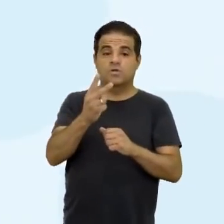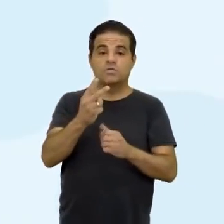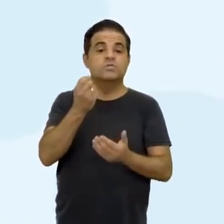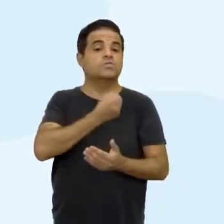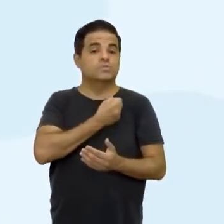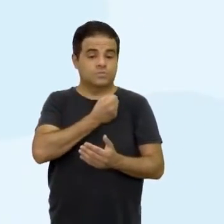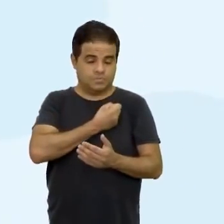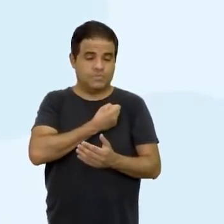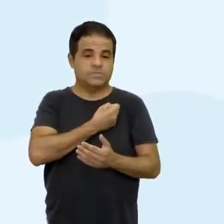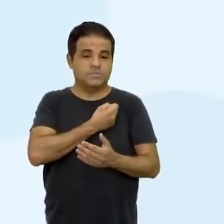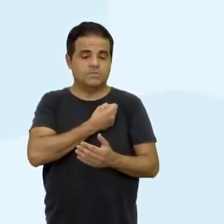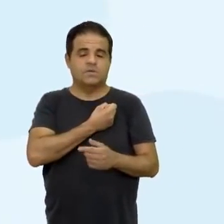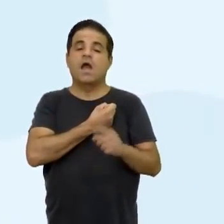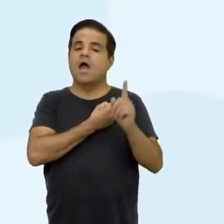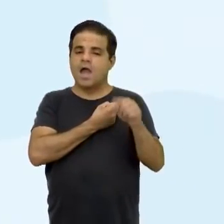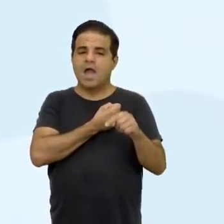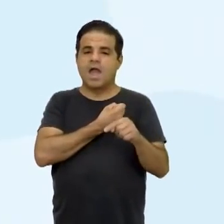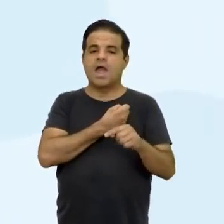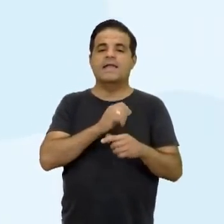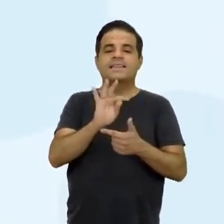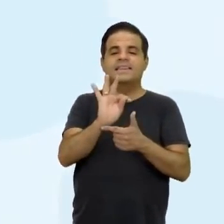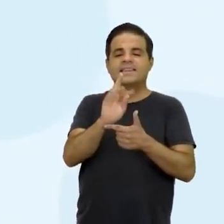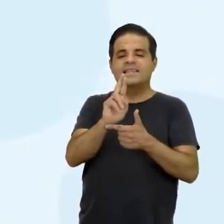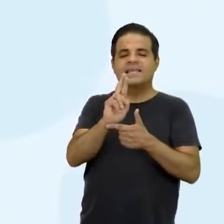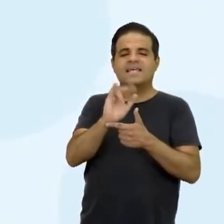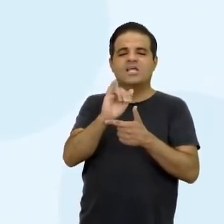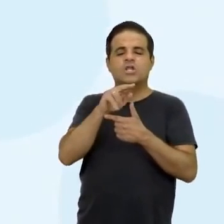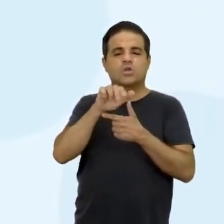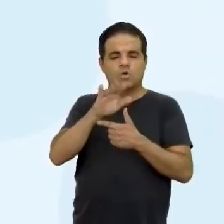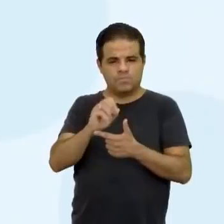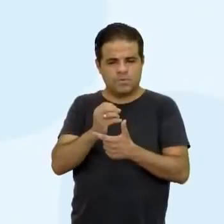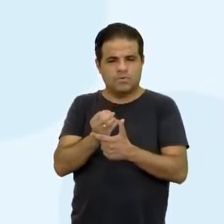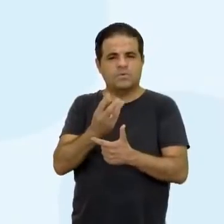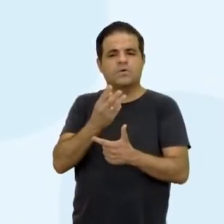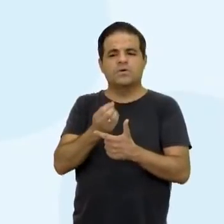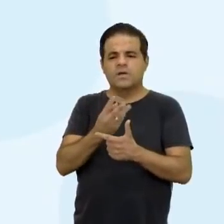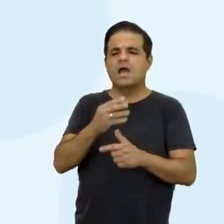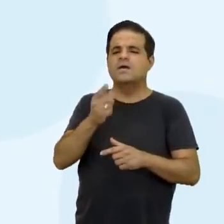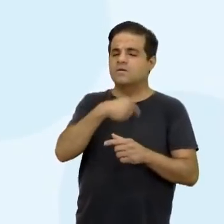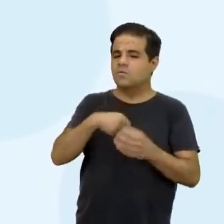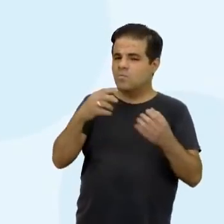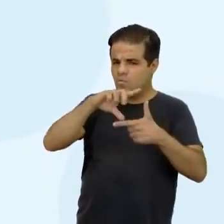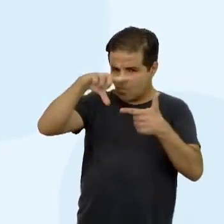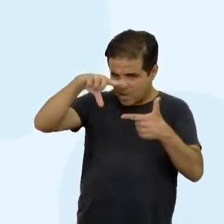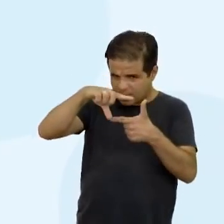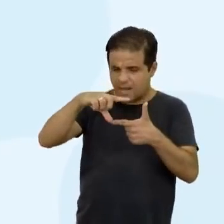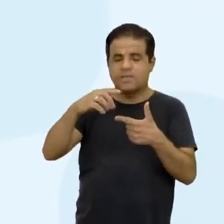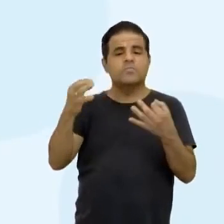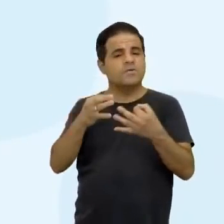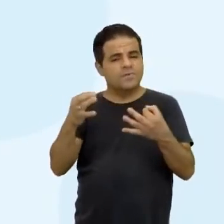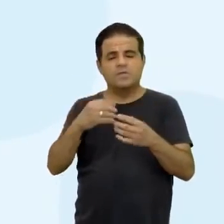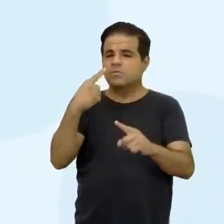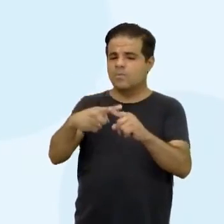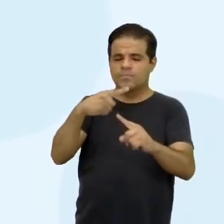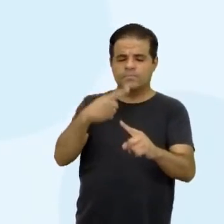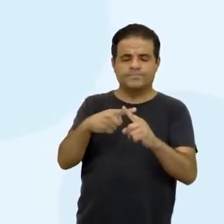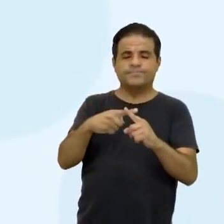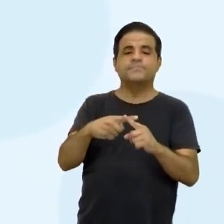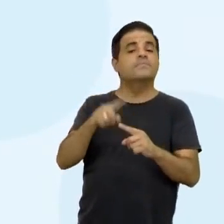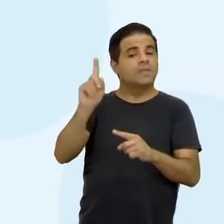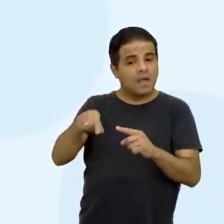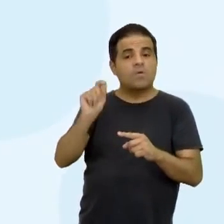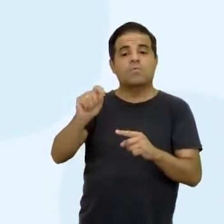dois números né é um trinômio que a gente vai chamar de quadrado perfeito por quê que é um trinômio quadrado perfeito